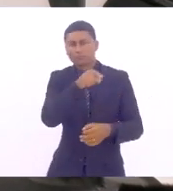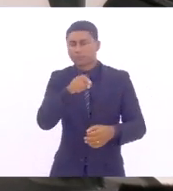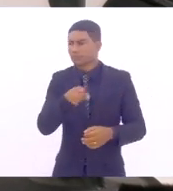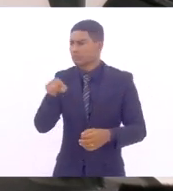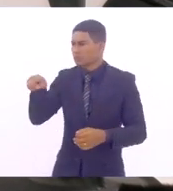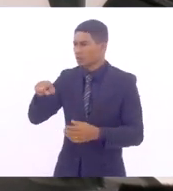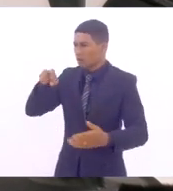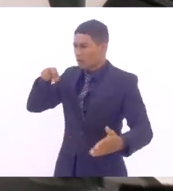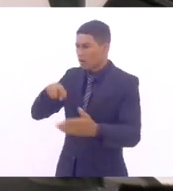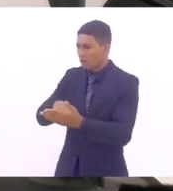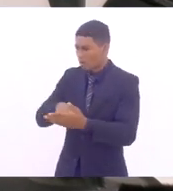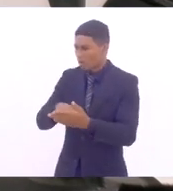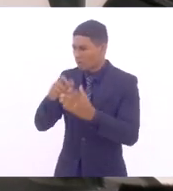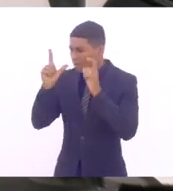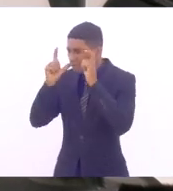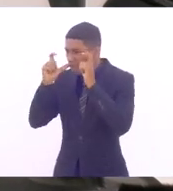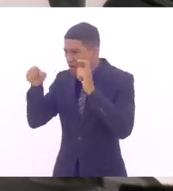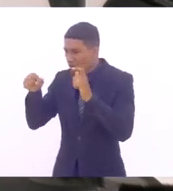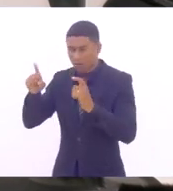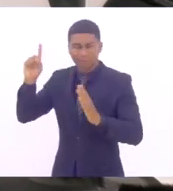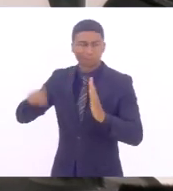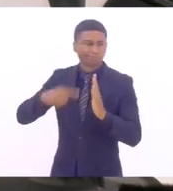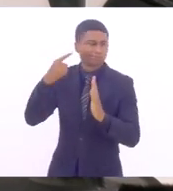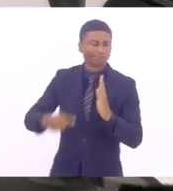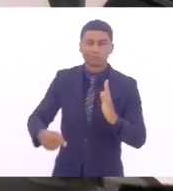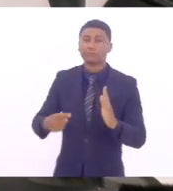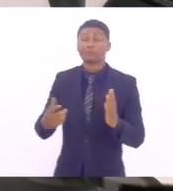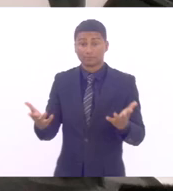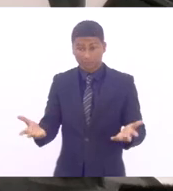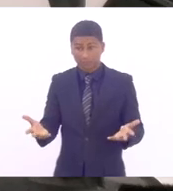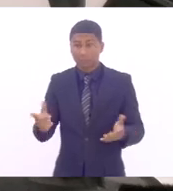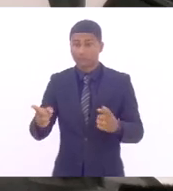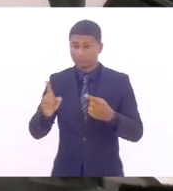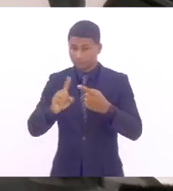reconhecimento fotográfico. Esse é o primeiro ponto que quero trazer, mas não é só esse.